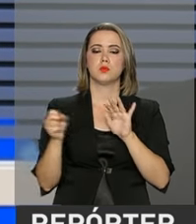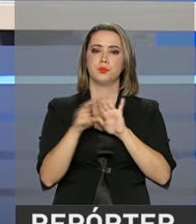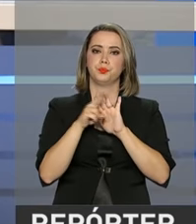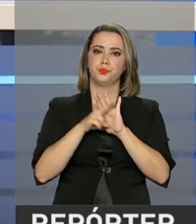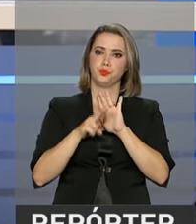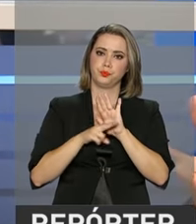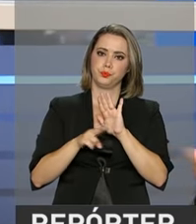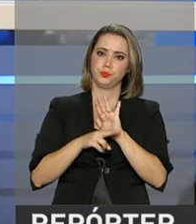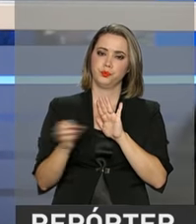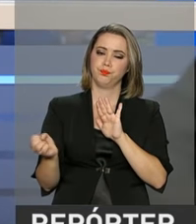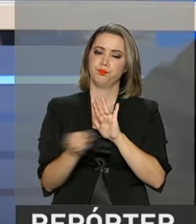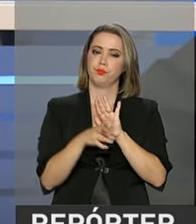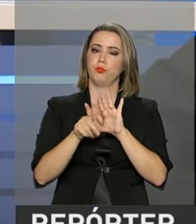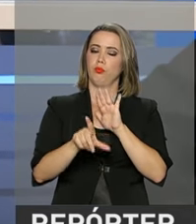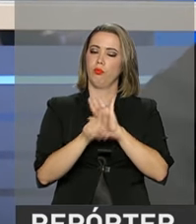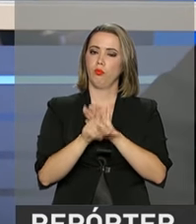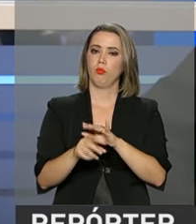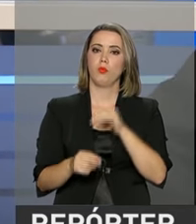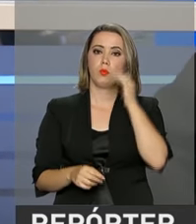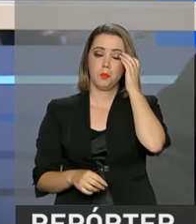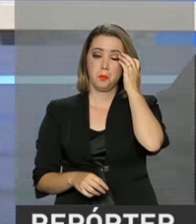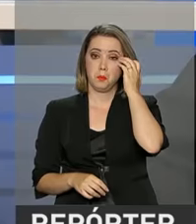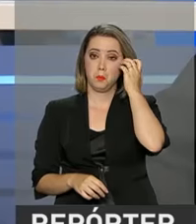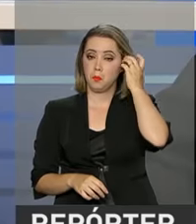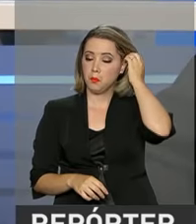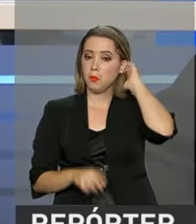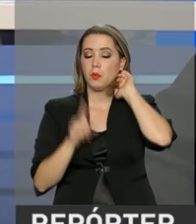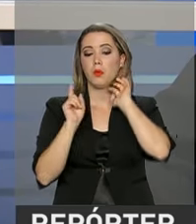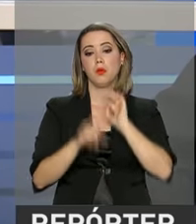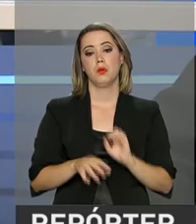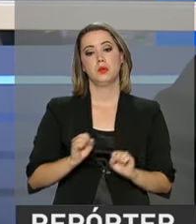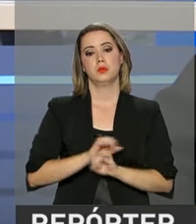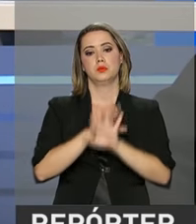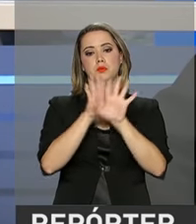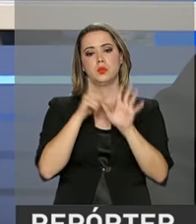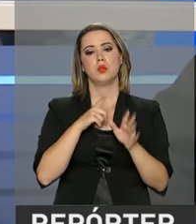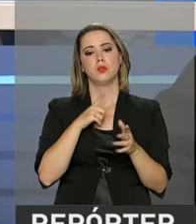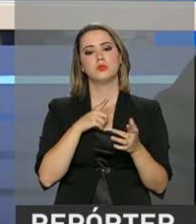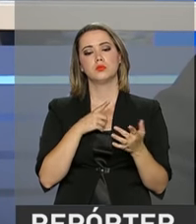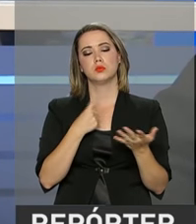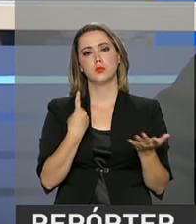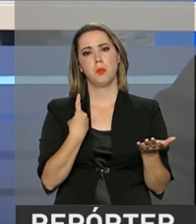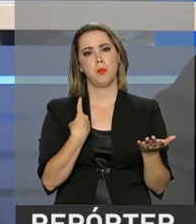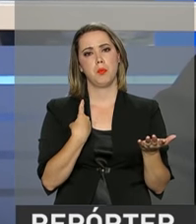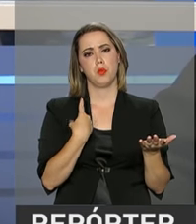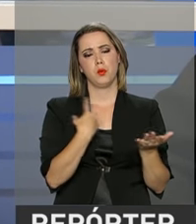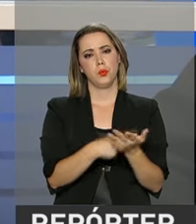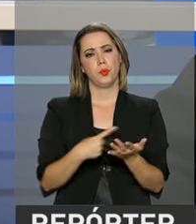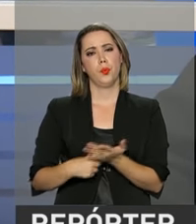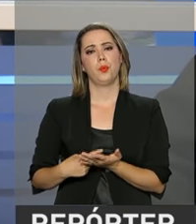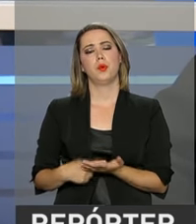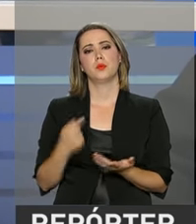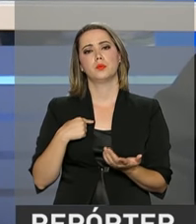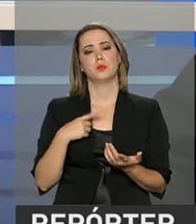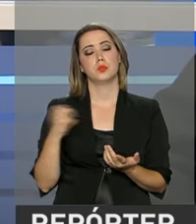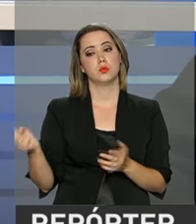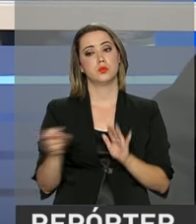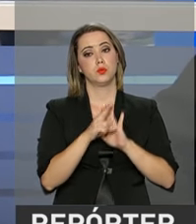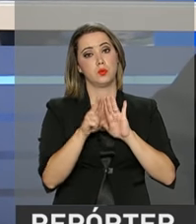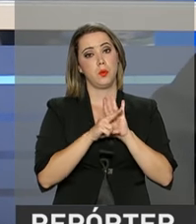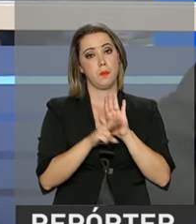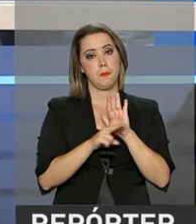implementadas para ver se existisse uma aposta que as reformas